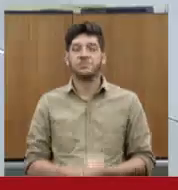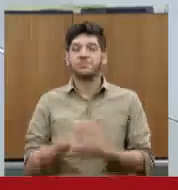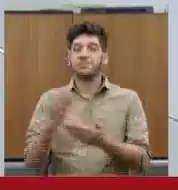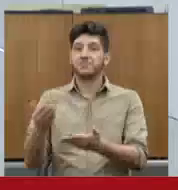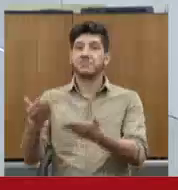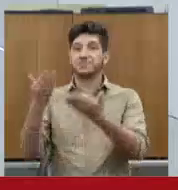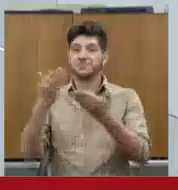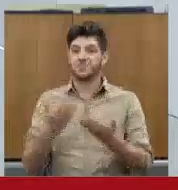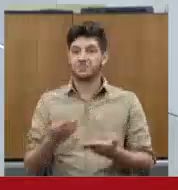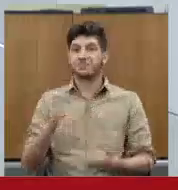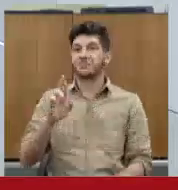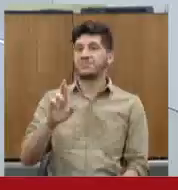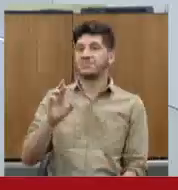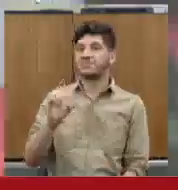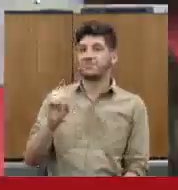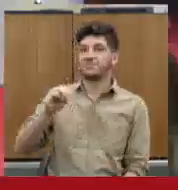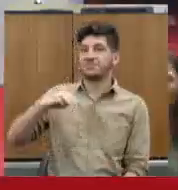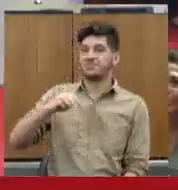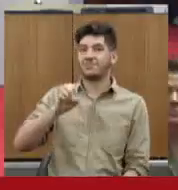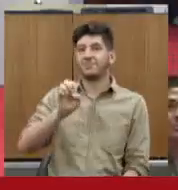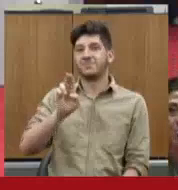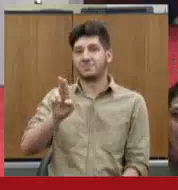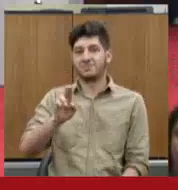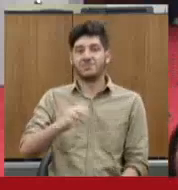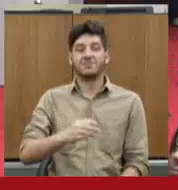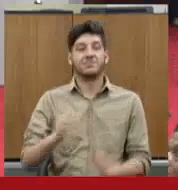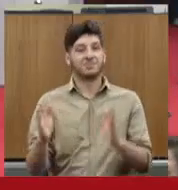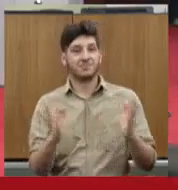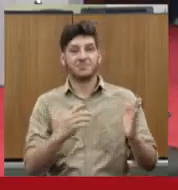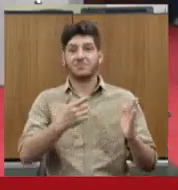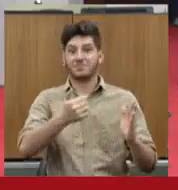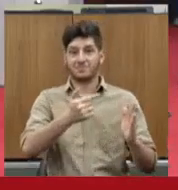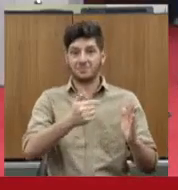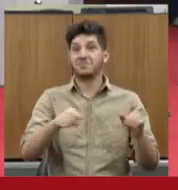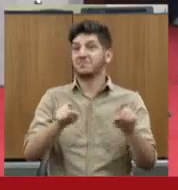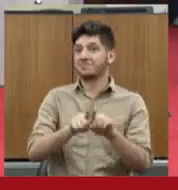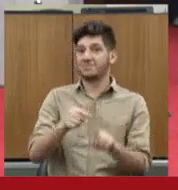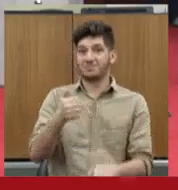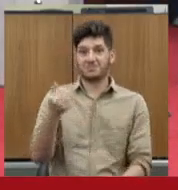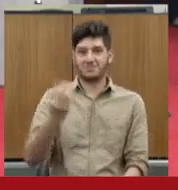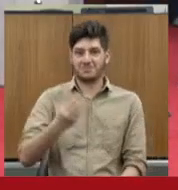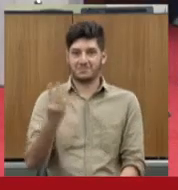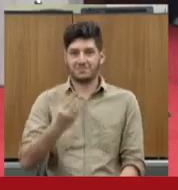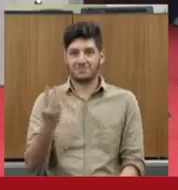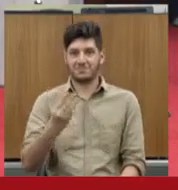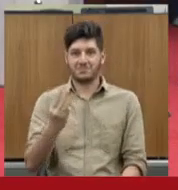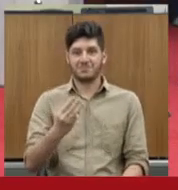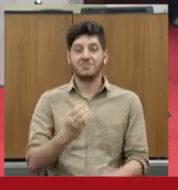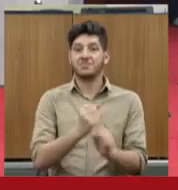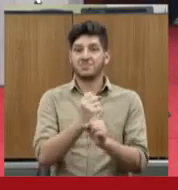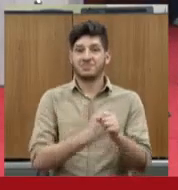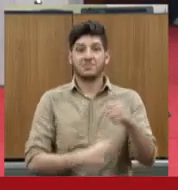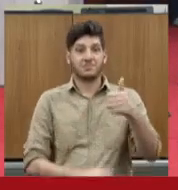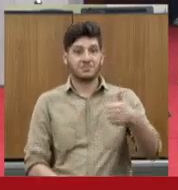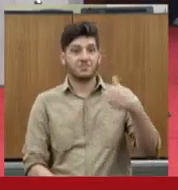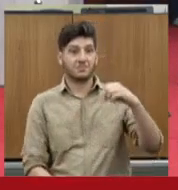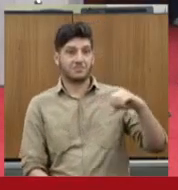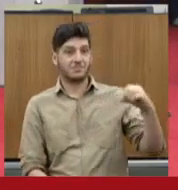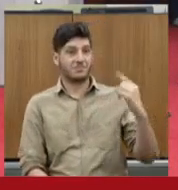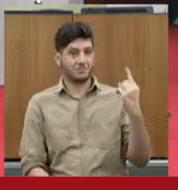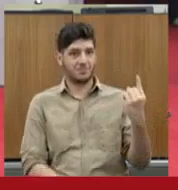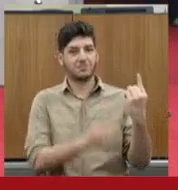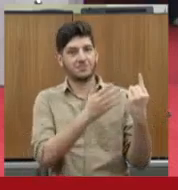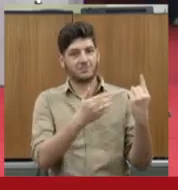Convidamos Romeu Queiroz, presidente da 12ª e 13ª Legislaturas, 91 a 93